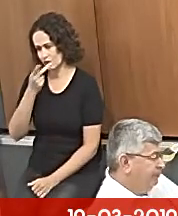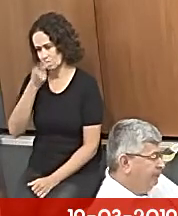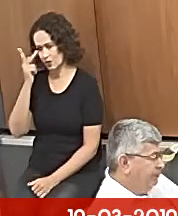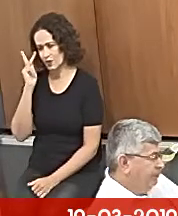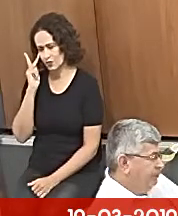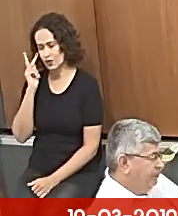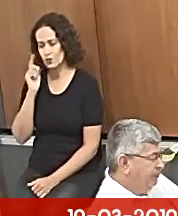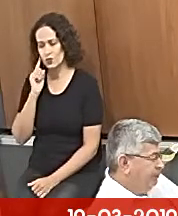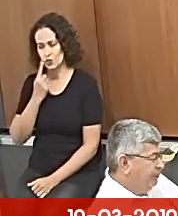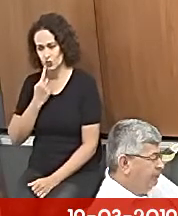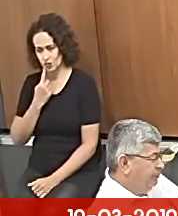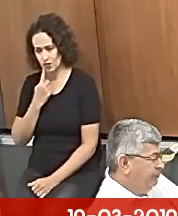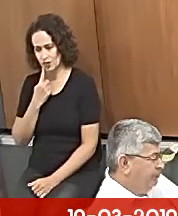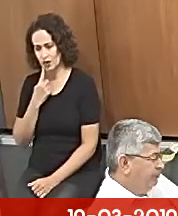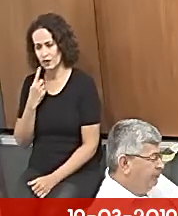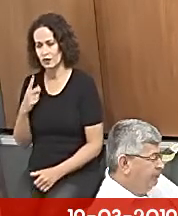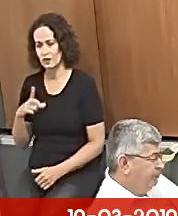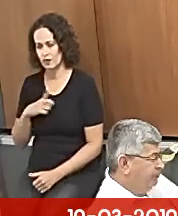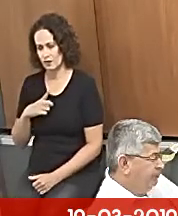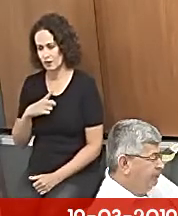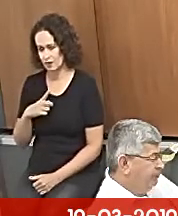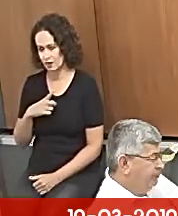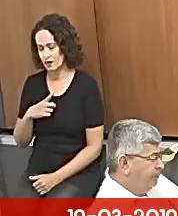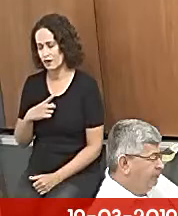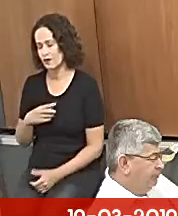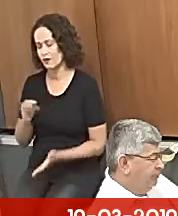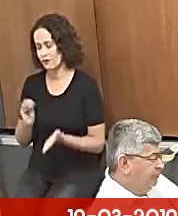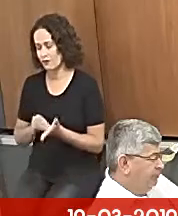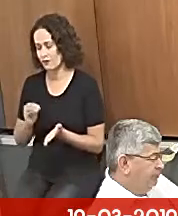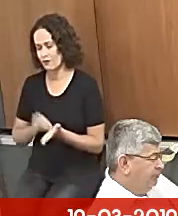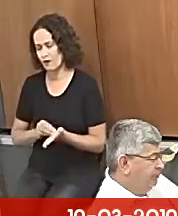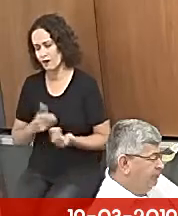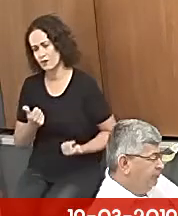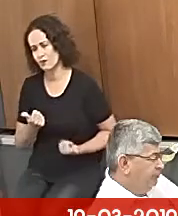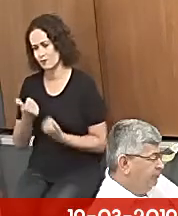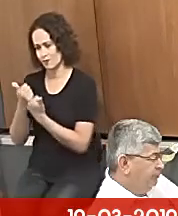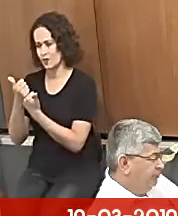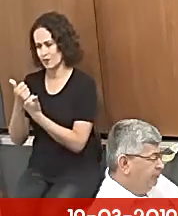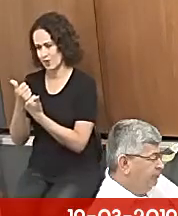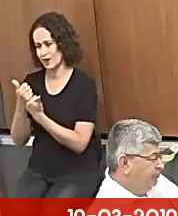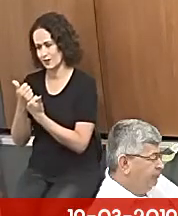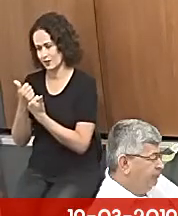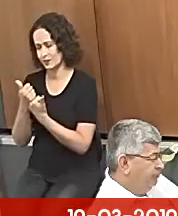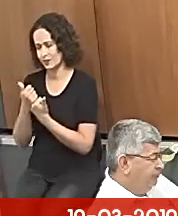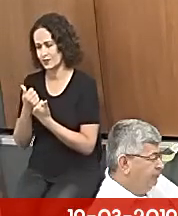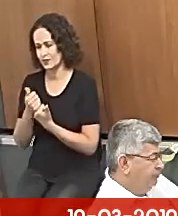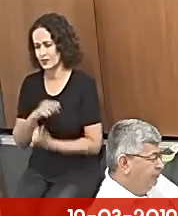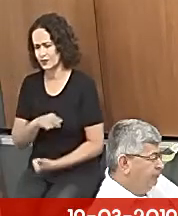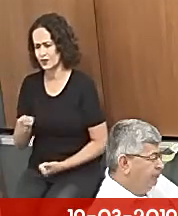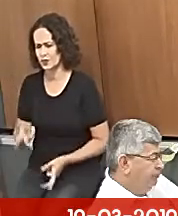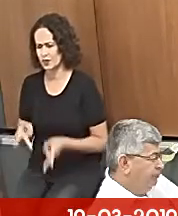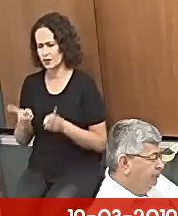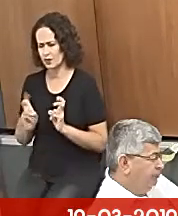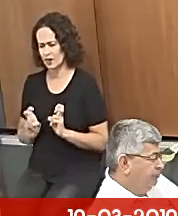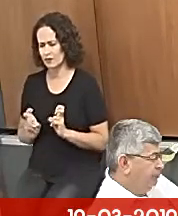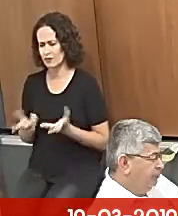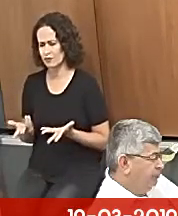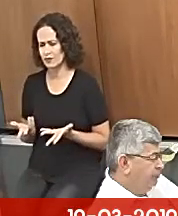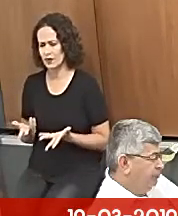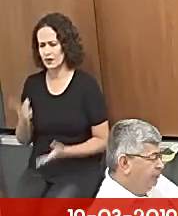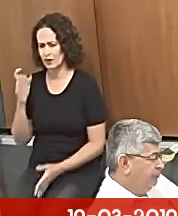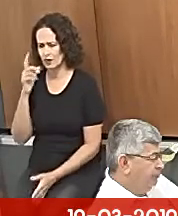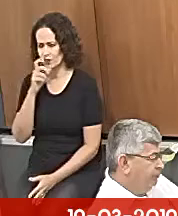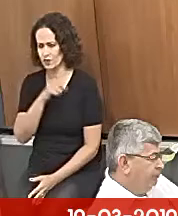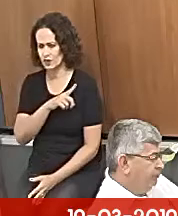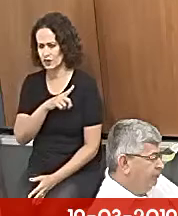existe ainda uma deficiência na questão do amparo à pessoa surda eu não sei se vocês perceberam mas é tão raro você vê uma pessoa